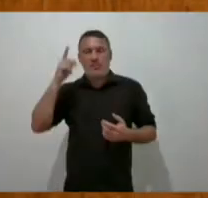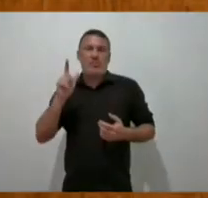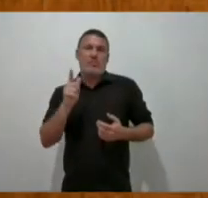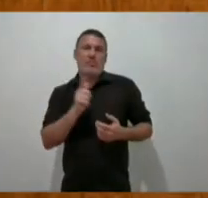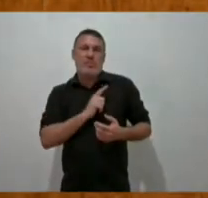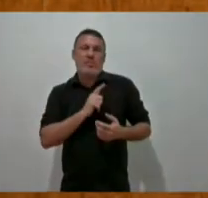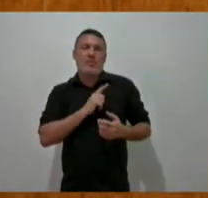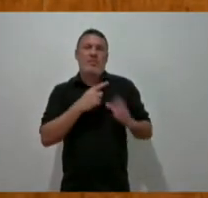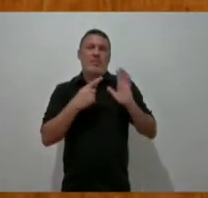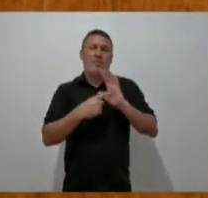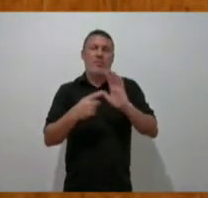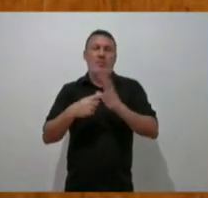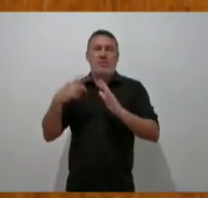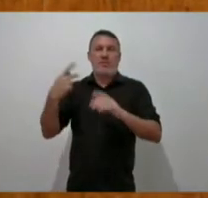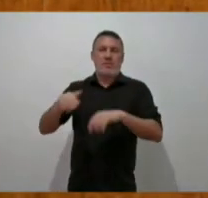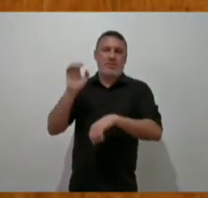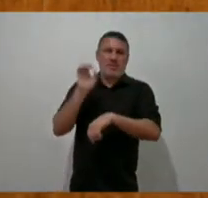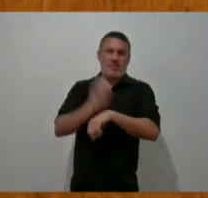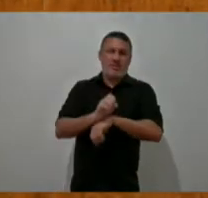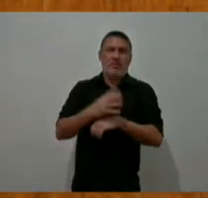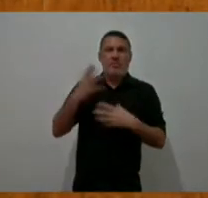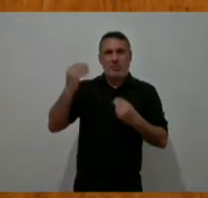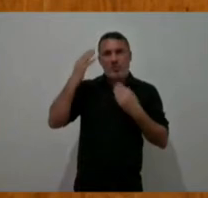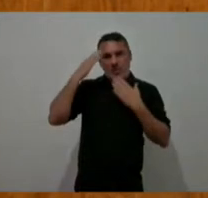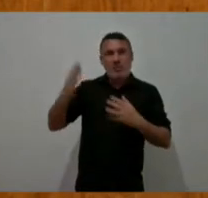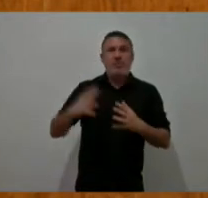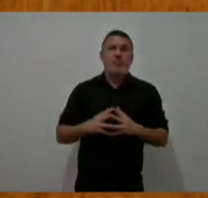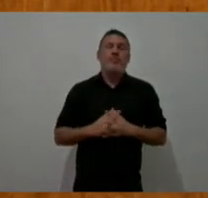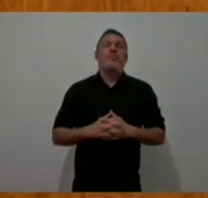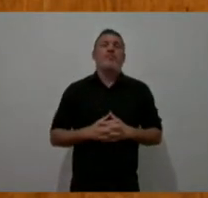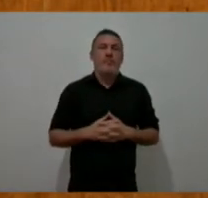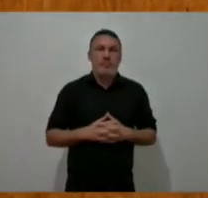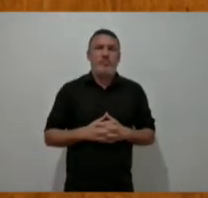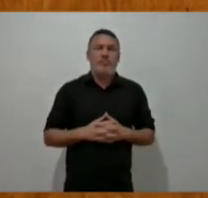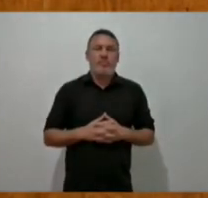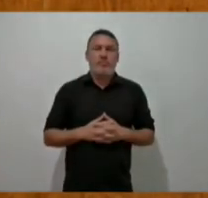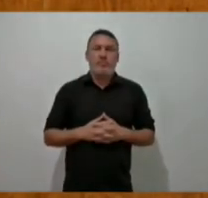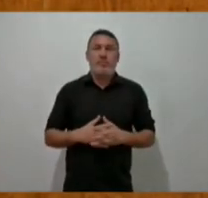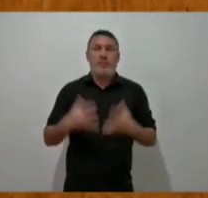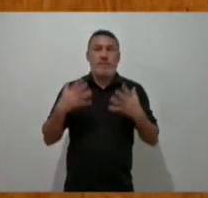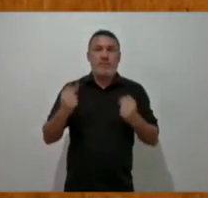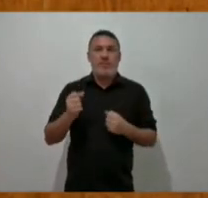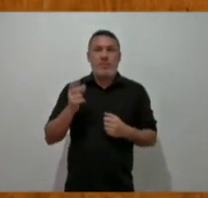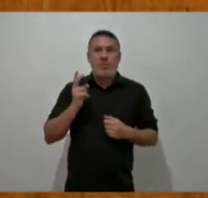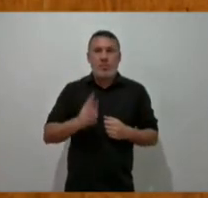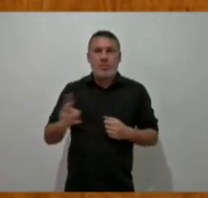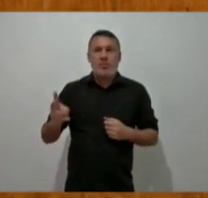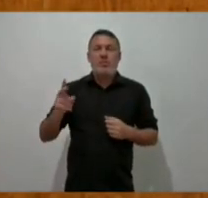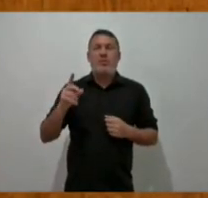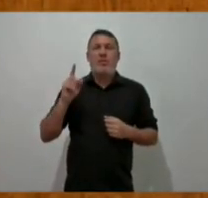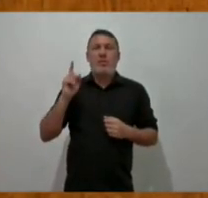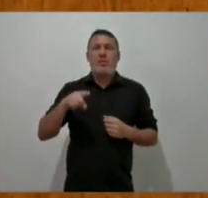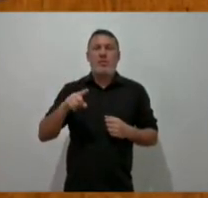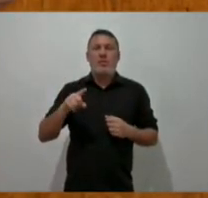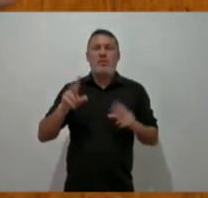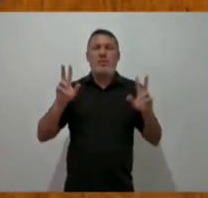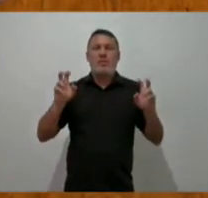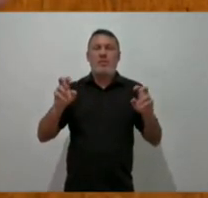sua presença, viu, Ana? E, bom, vamos continuar aqui com o último painel da noite, o painel sobre governança, né?